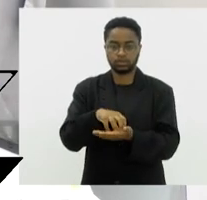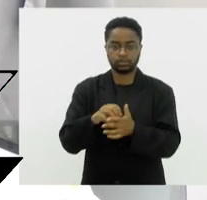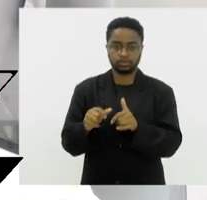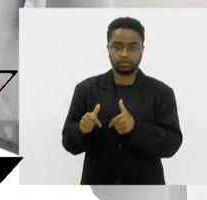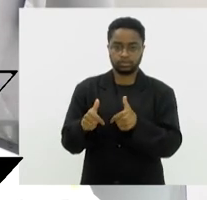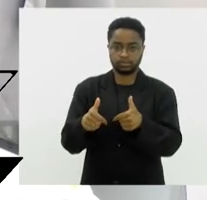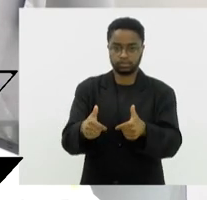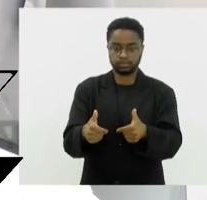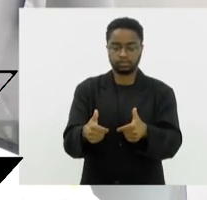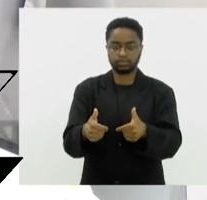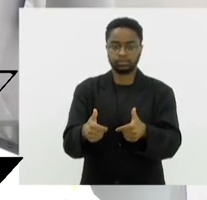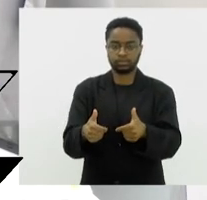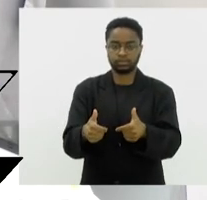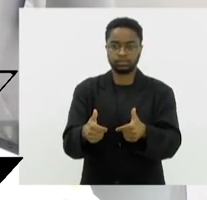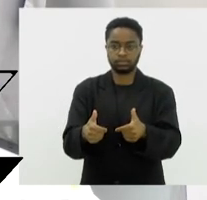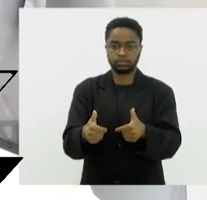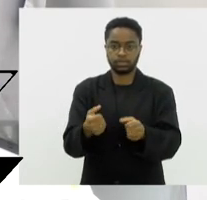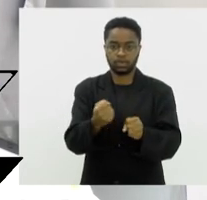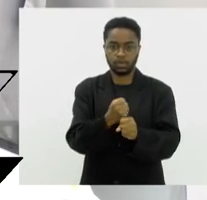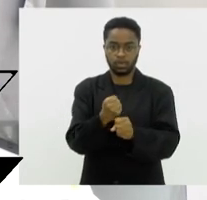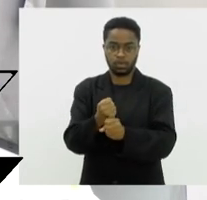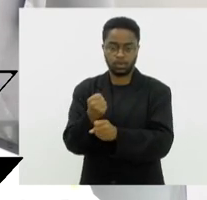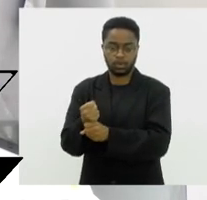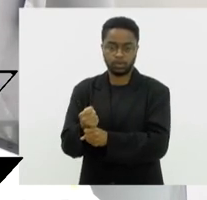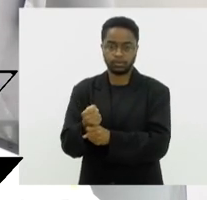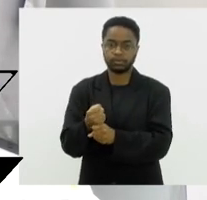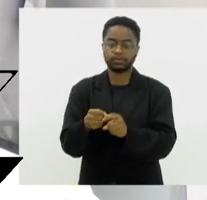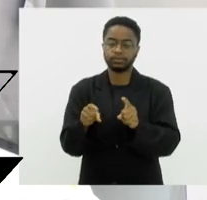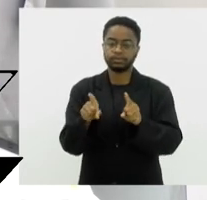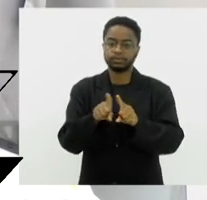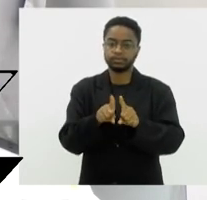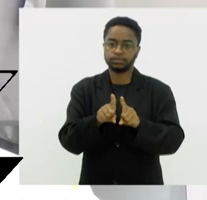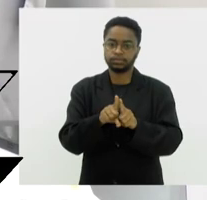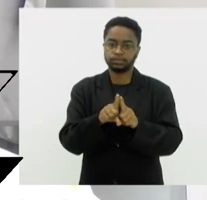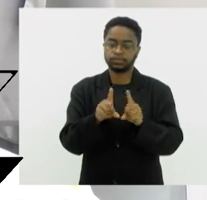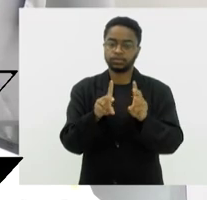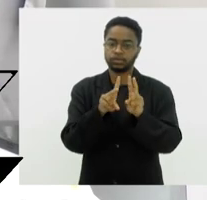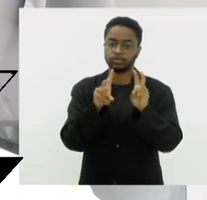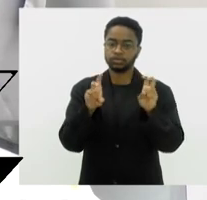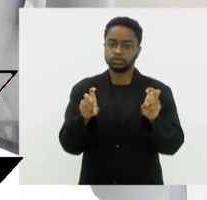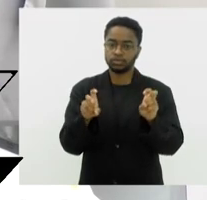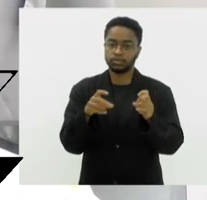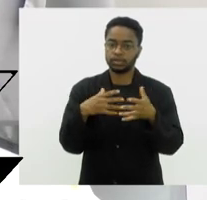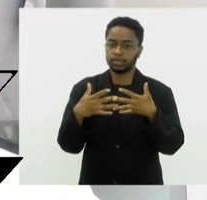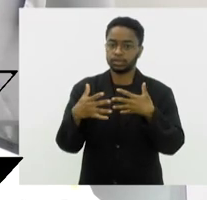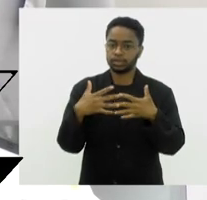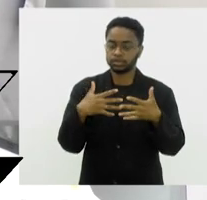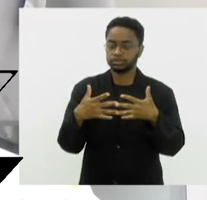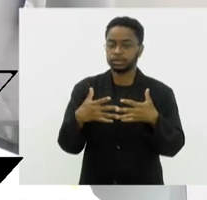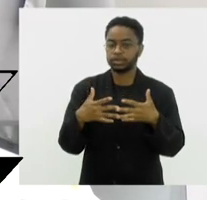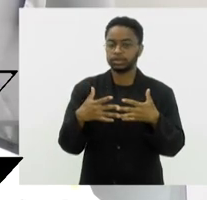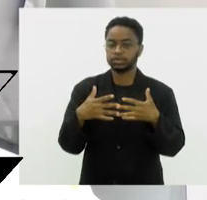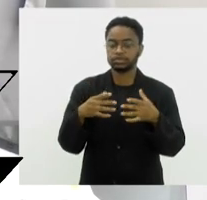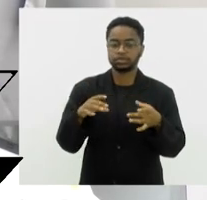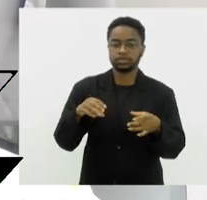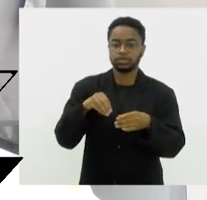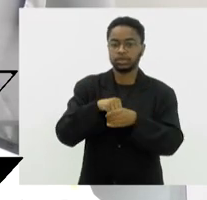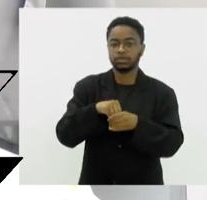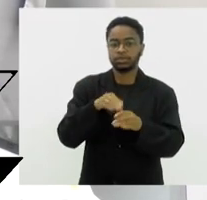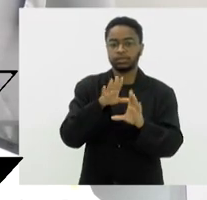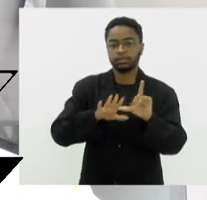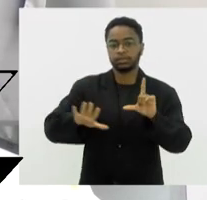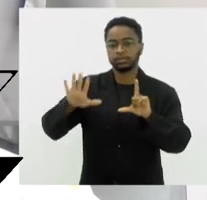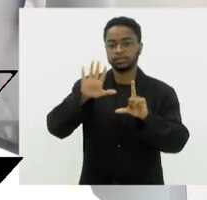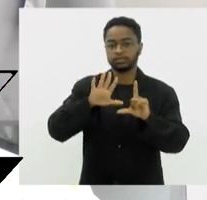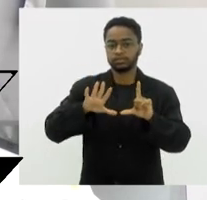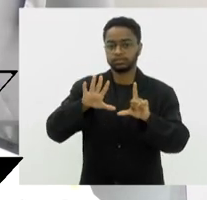realizar essas obras e sobre as transparências adotadas nos portais, tanto